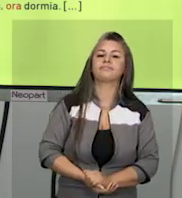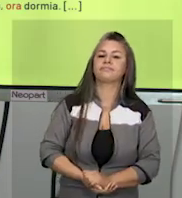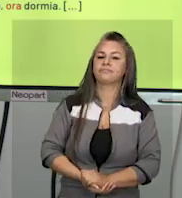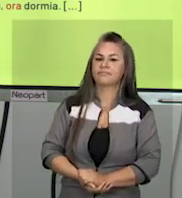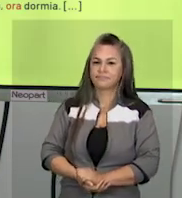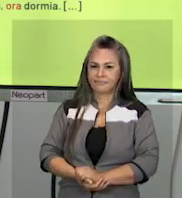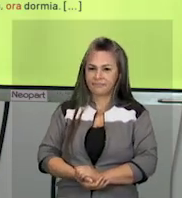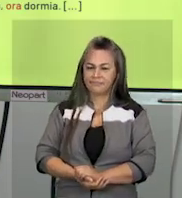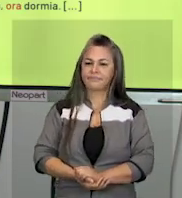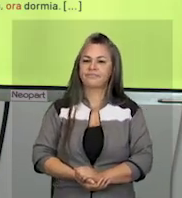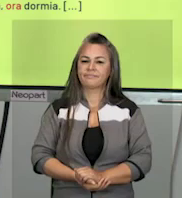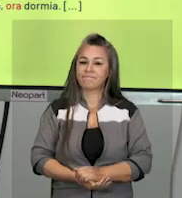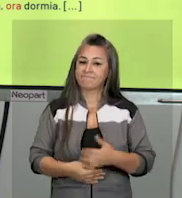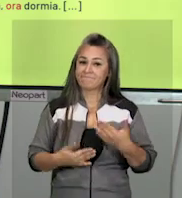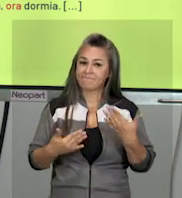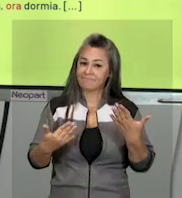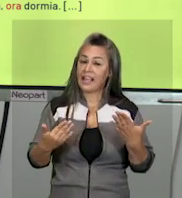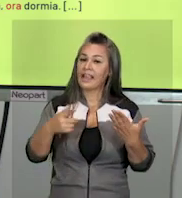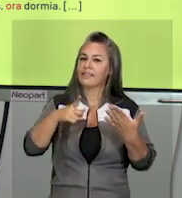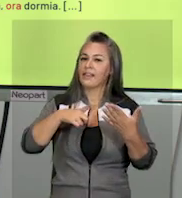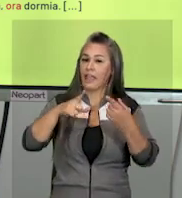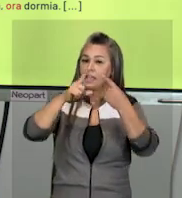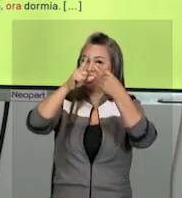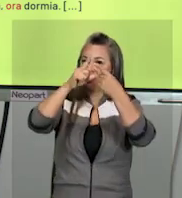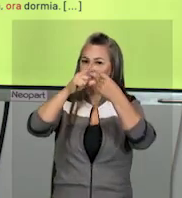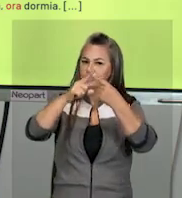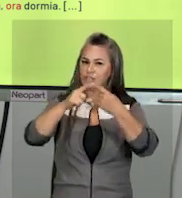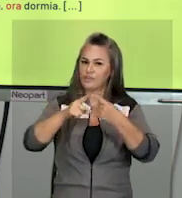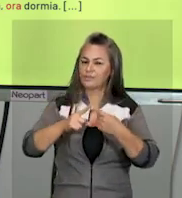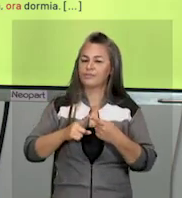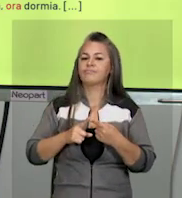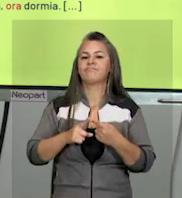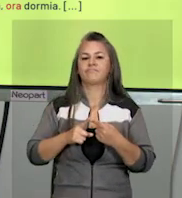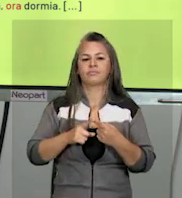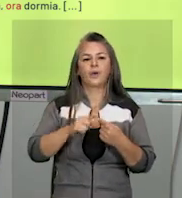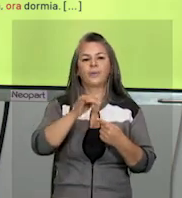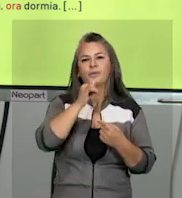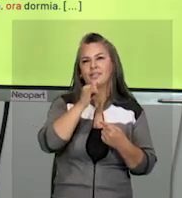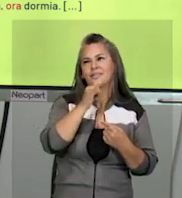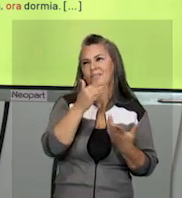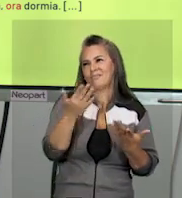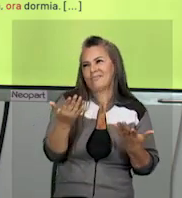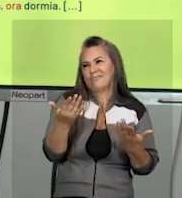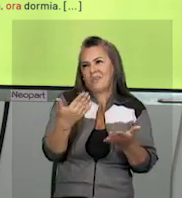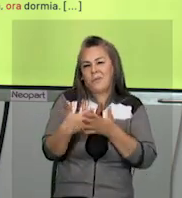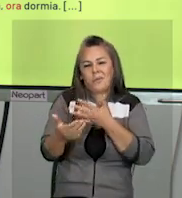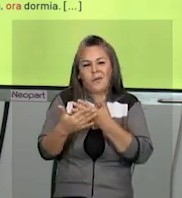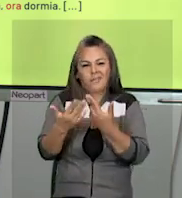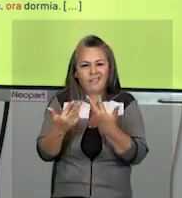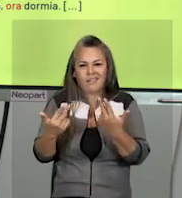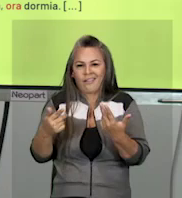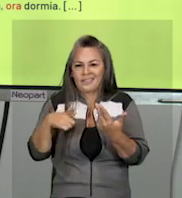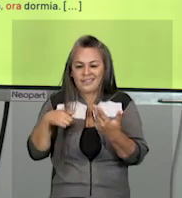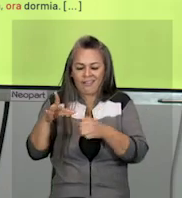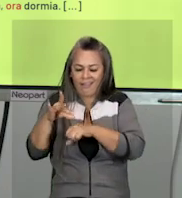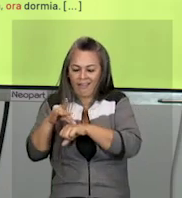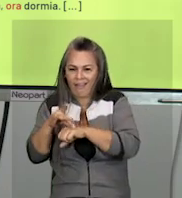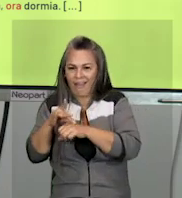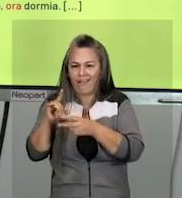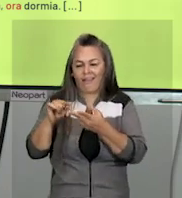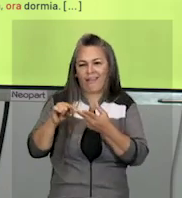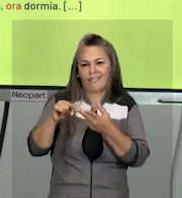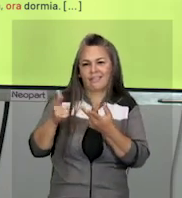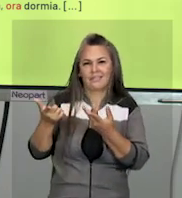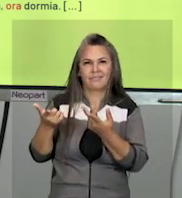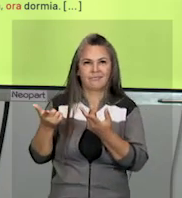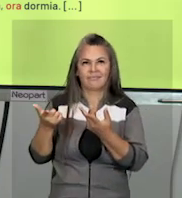de conjunções, tem os tipos, não é? Tem tipo de carne, tem tipo de pneu, tem tipo de tênis, tem tênis que é